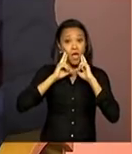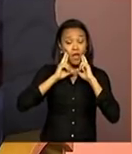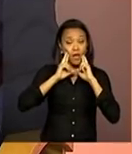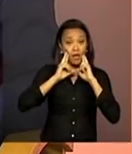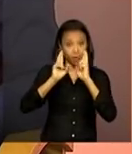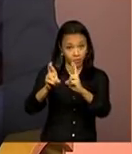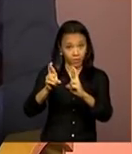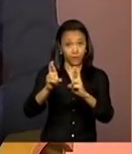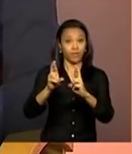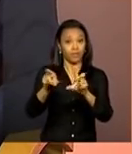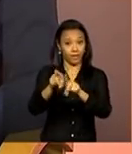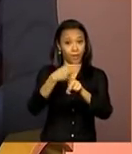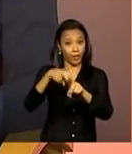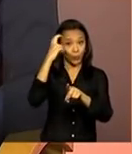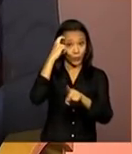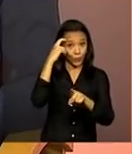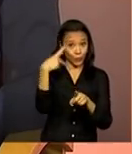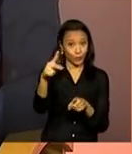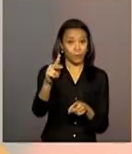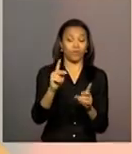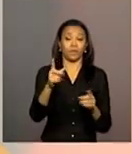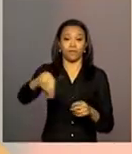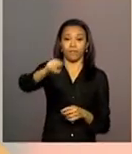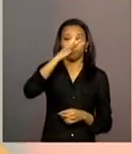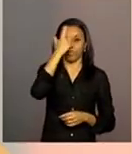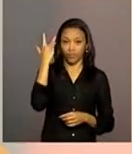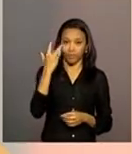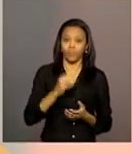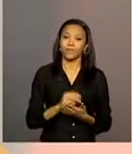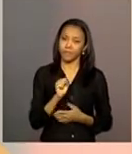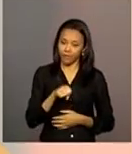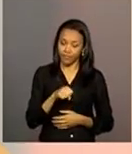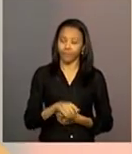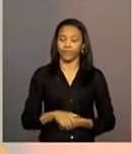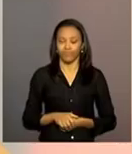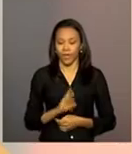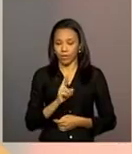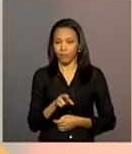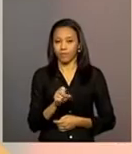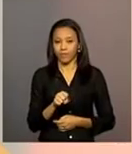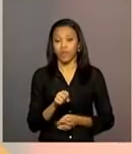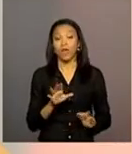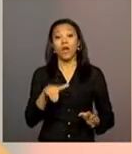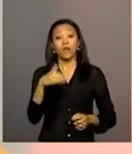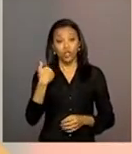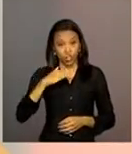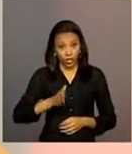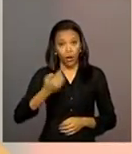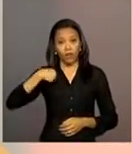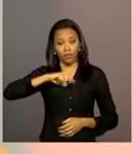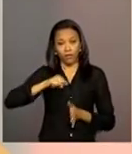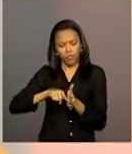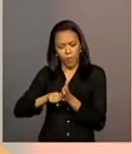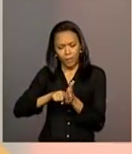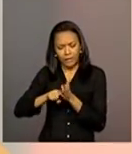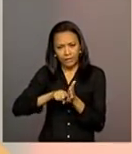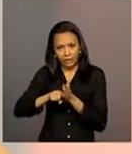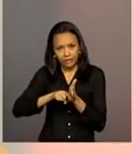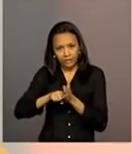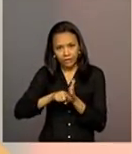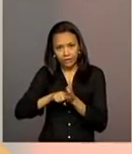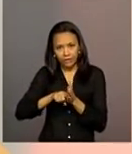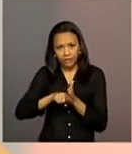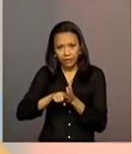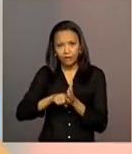respeitar a cultura né dessas pessoas sim se você pensa nós tivemos uma consultoria sobre a responsabilidade da cons